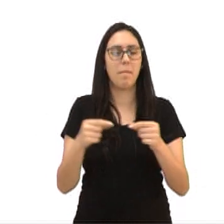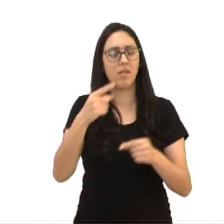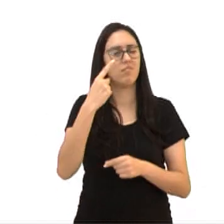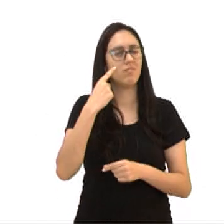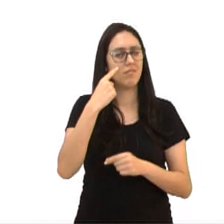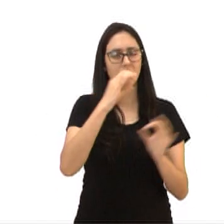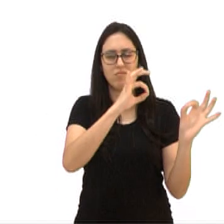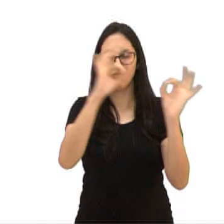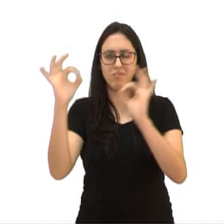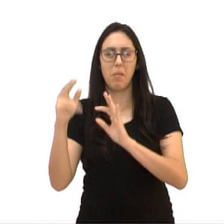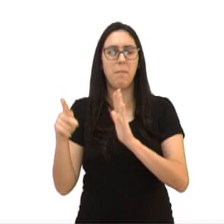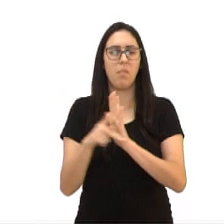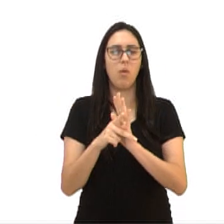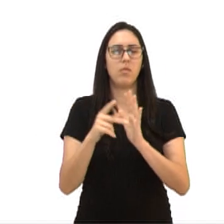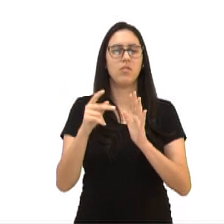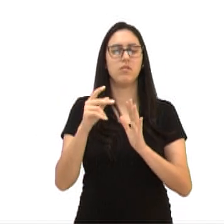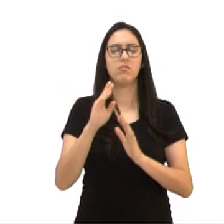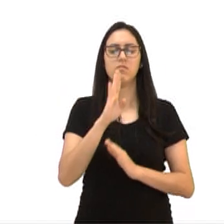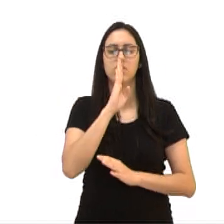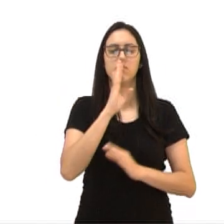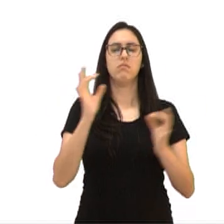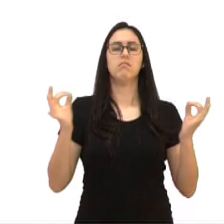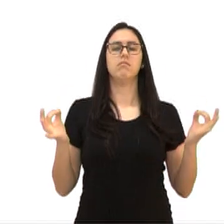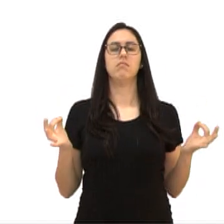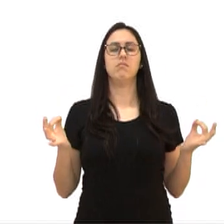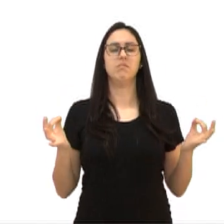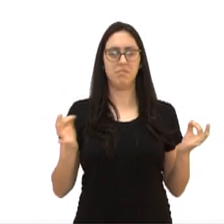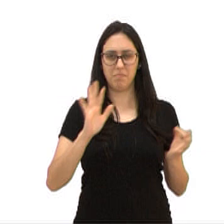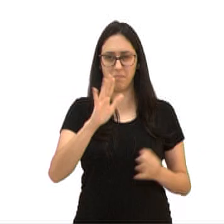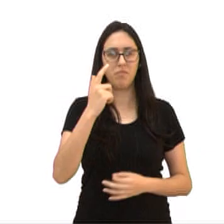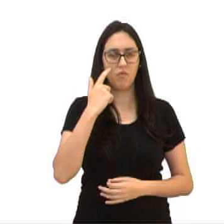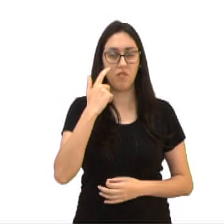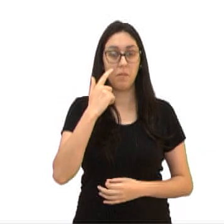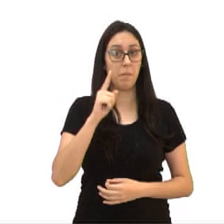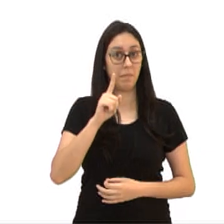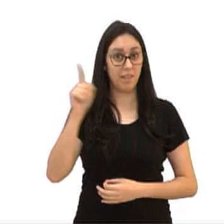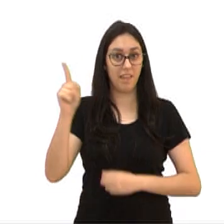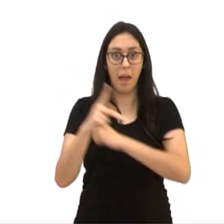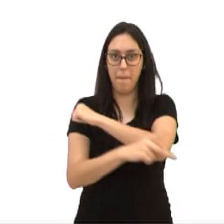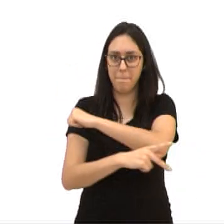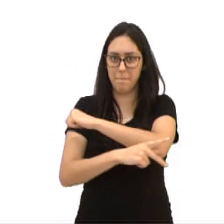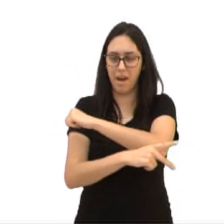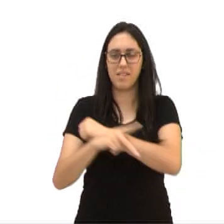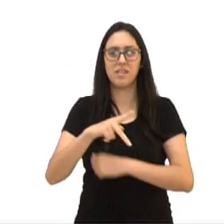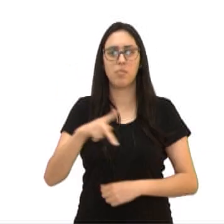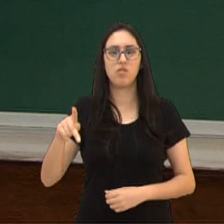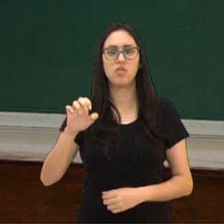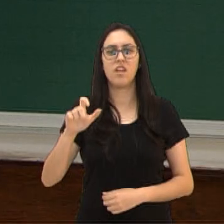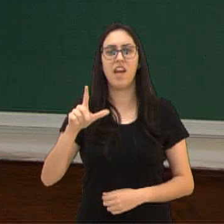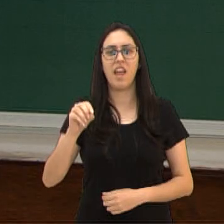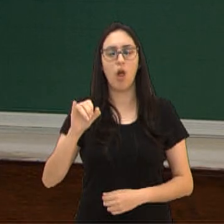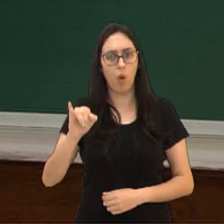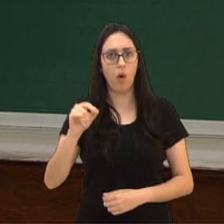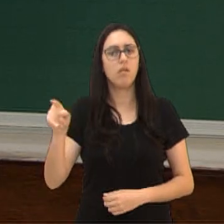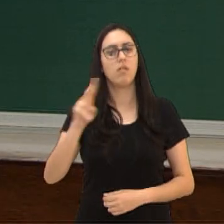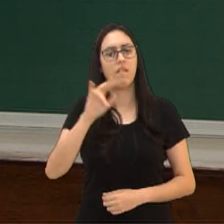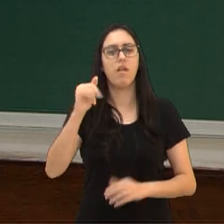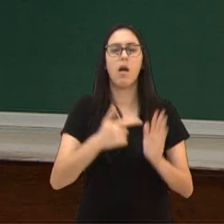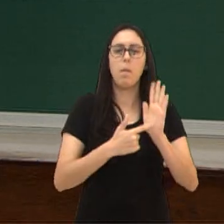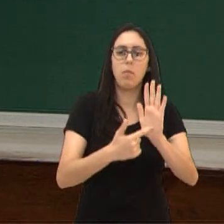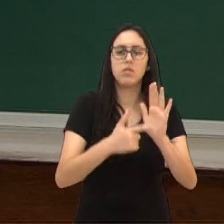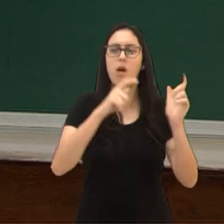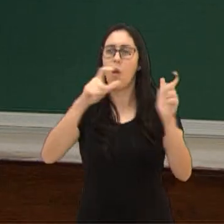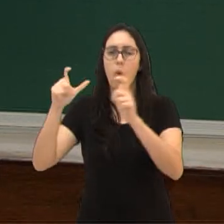budista. Lá da praça, o professor Eloy vai nos conduzir a um tour virtual por